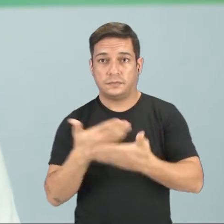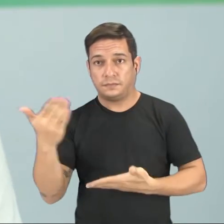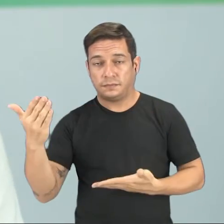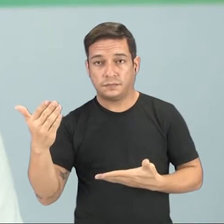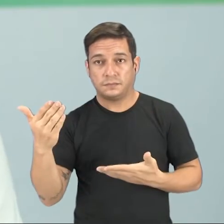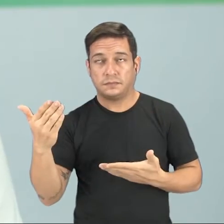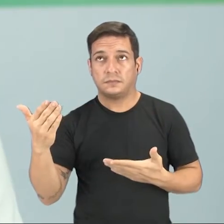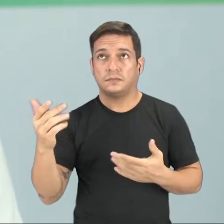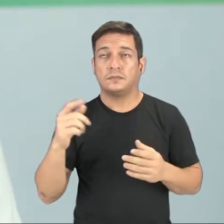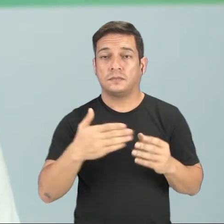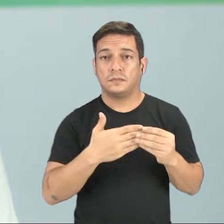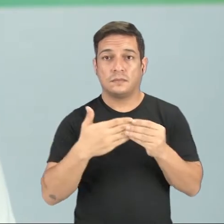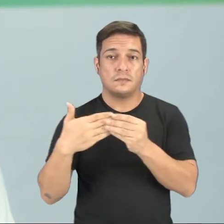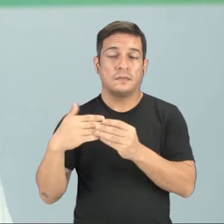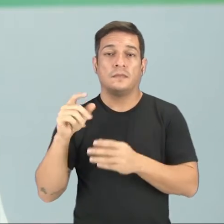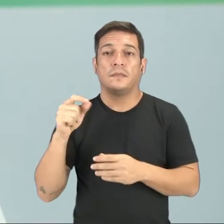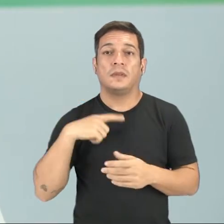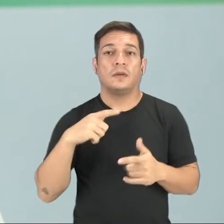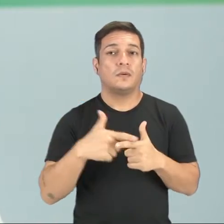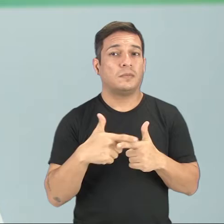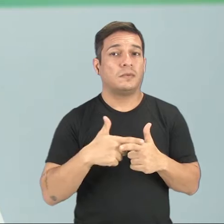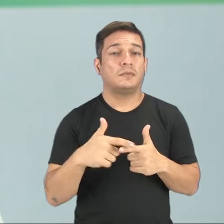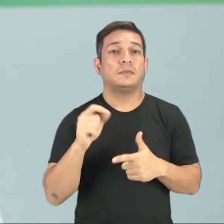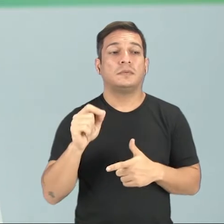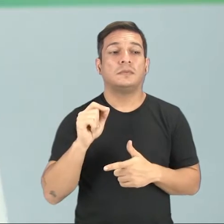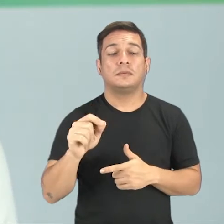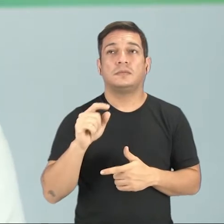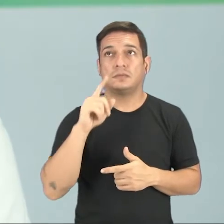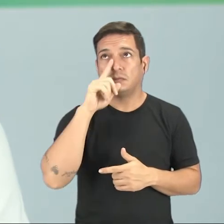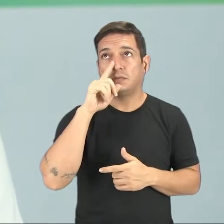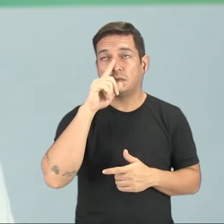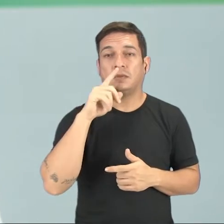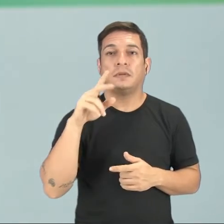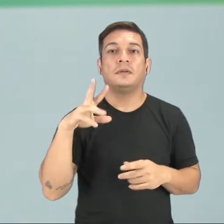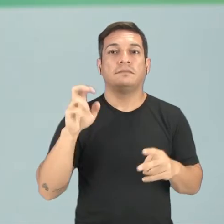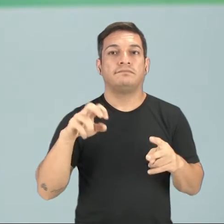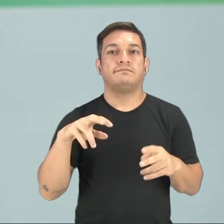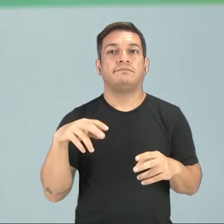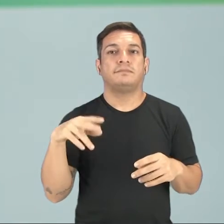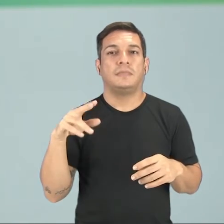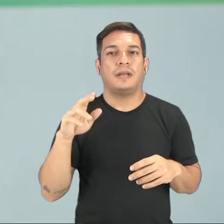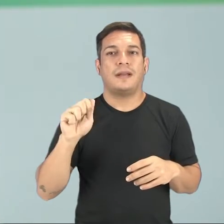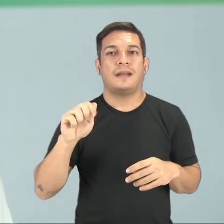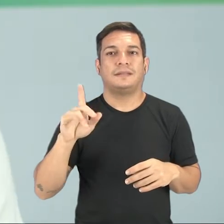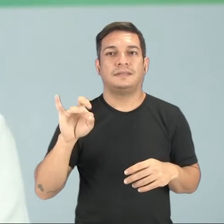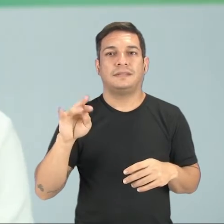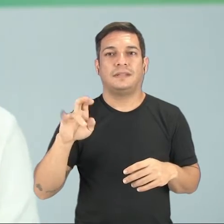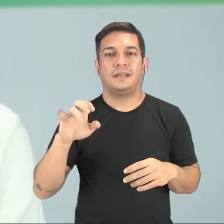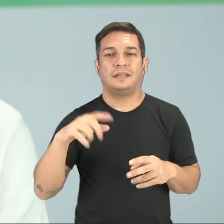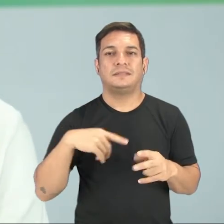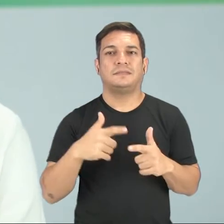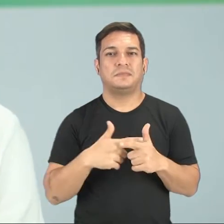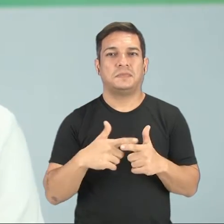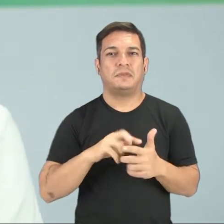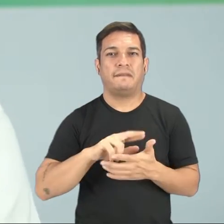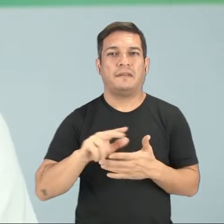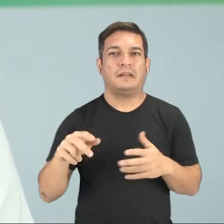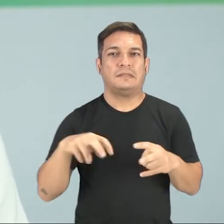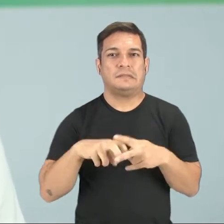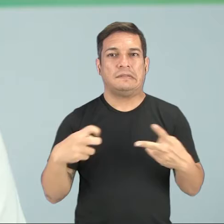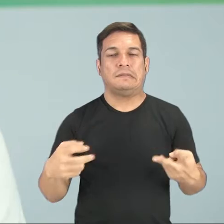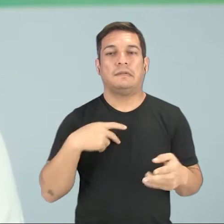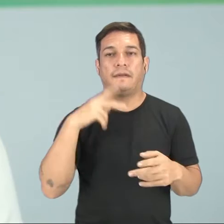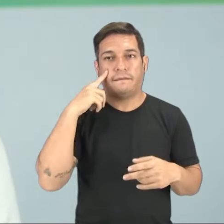tem um grande problema, um grande risco, que é o risco de acidentes, né? Então, a gente conhece muito, vê muitos